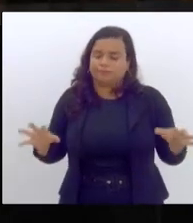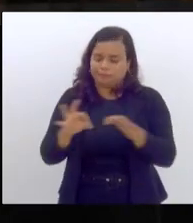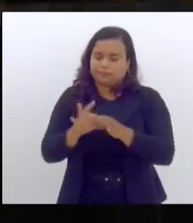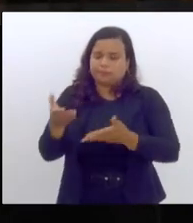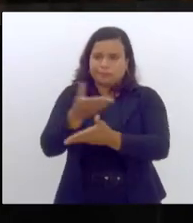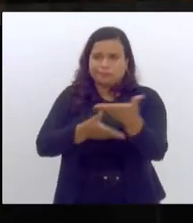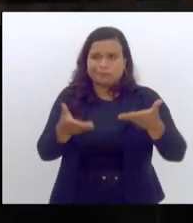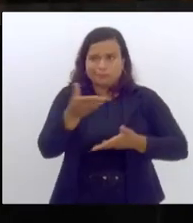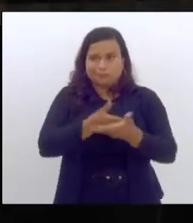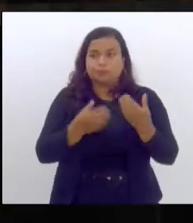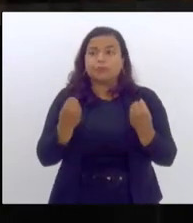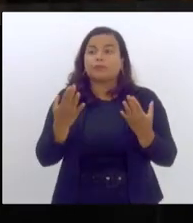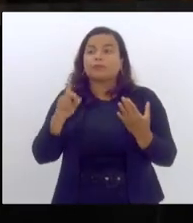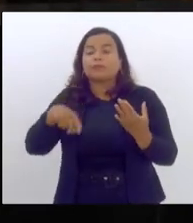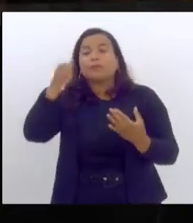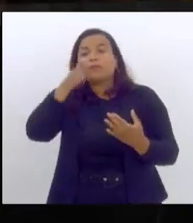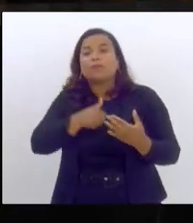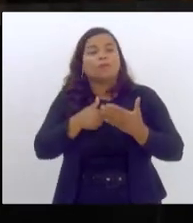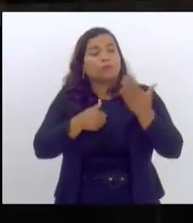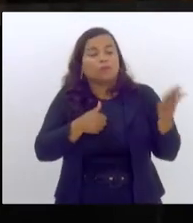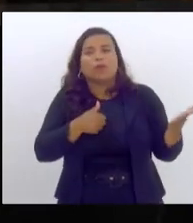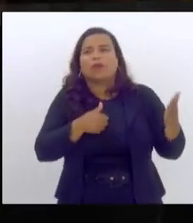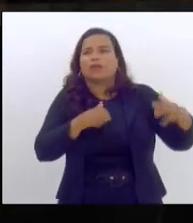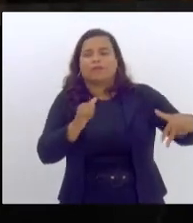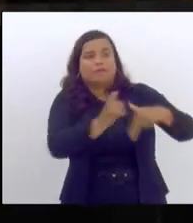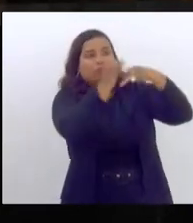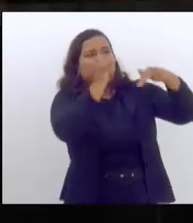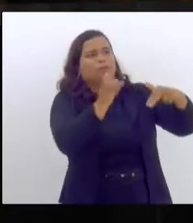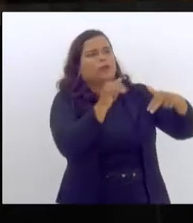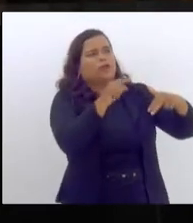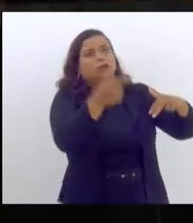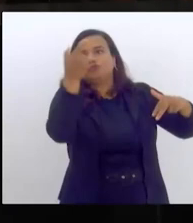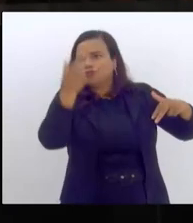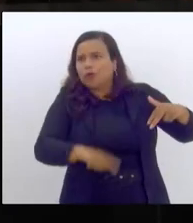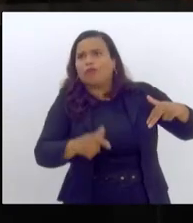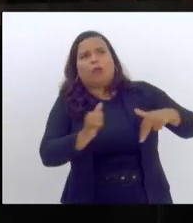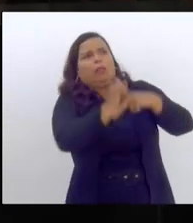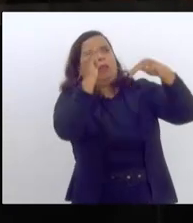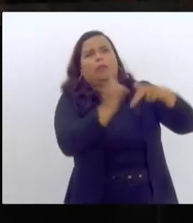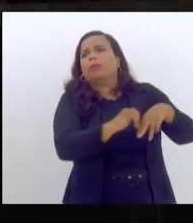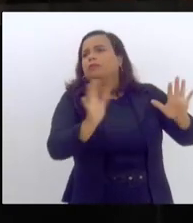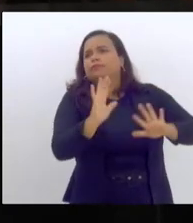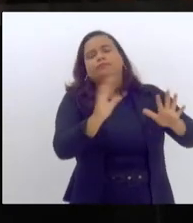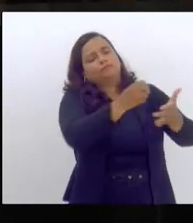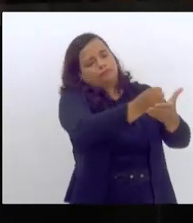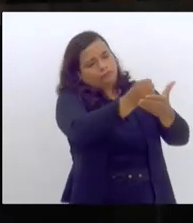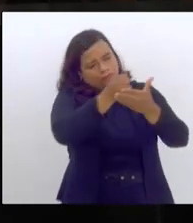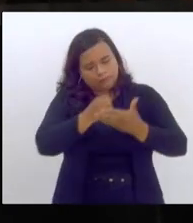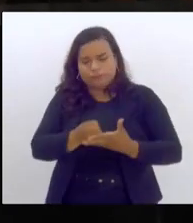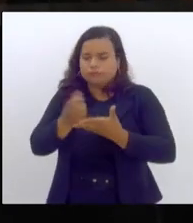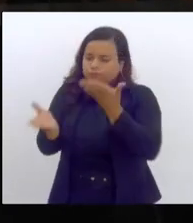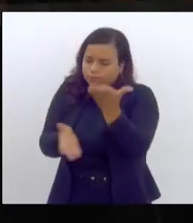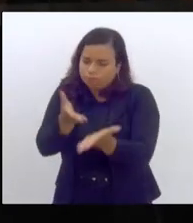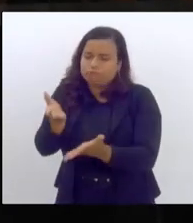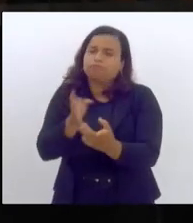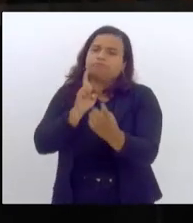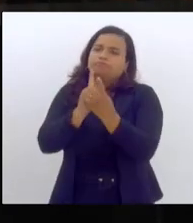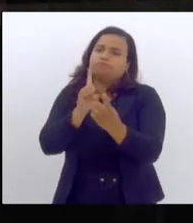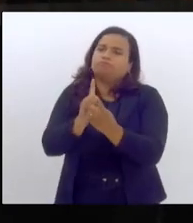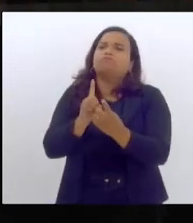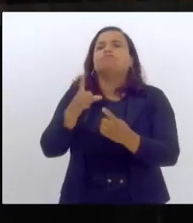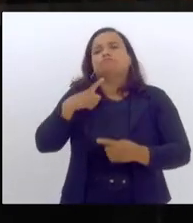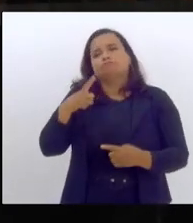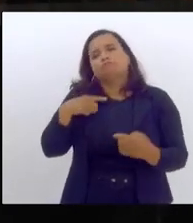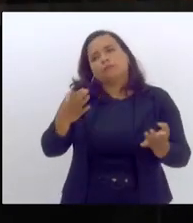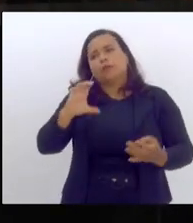articuladas para que essa mulher não seja vitimada e revitimada quando ela procura um atendimento. Então, esse é fruto